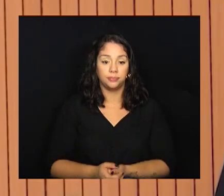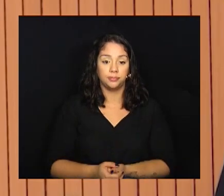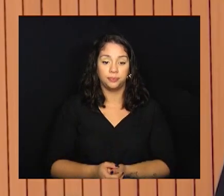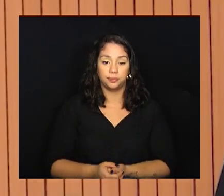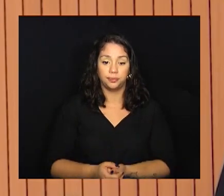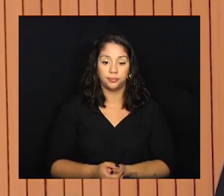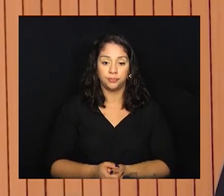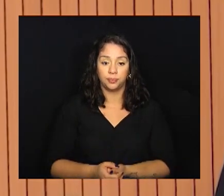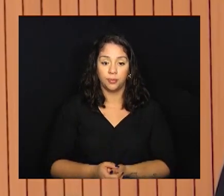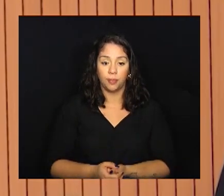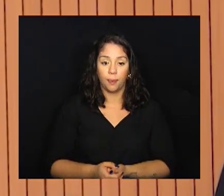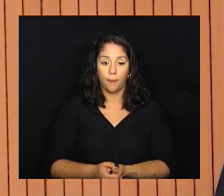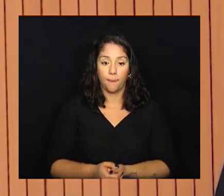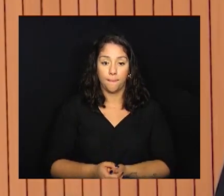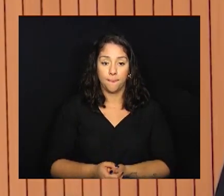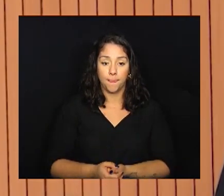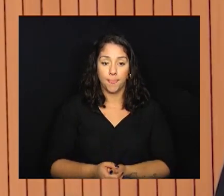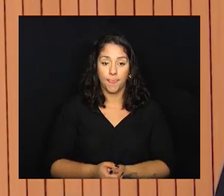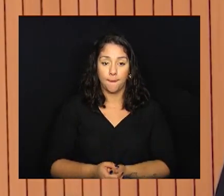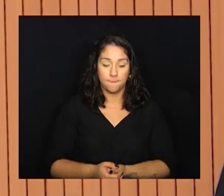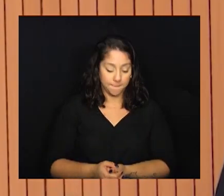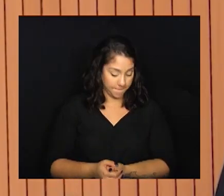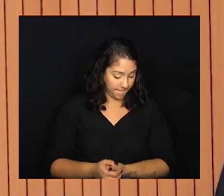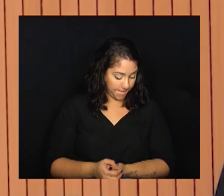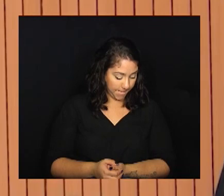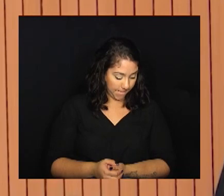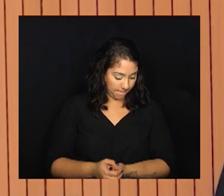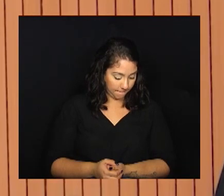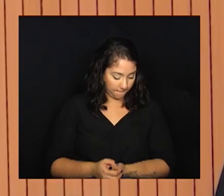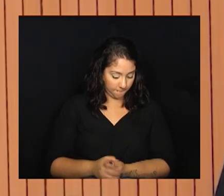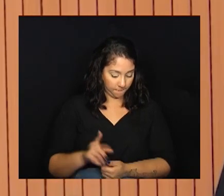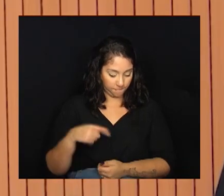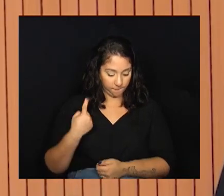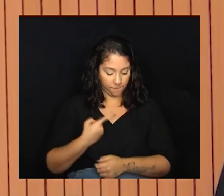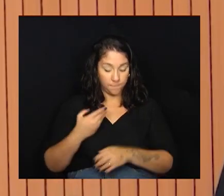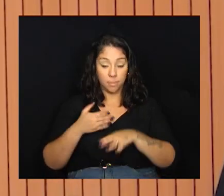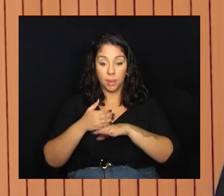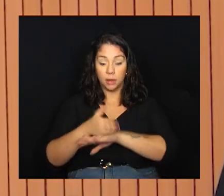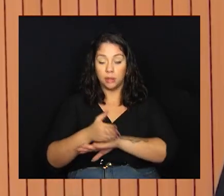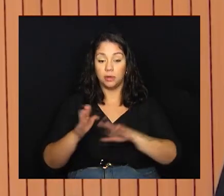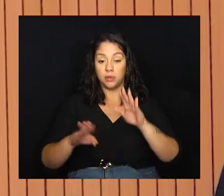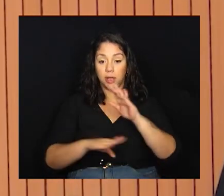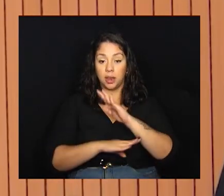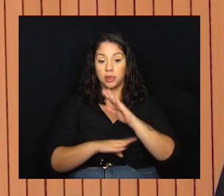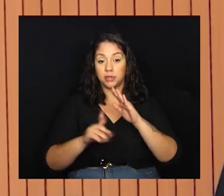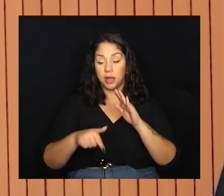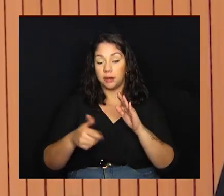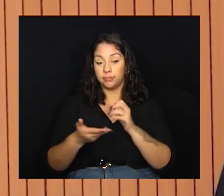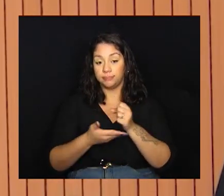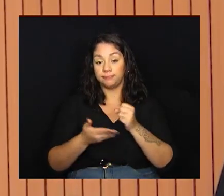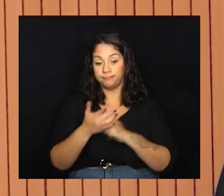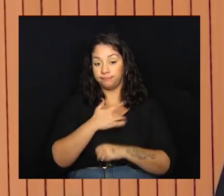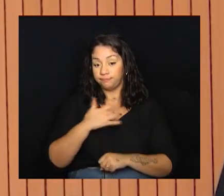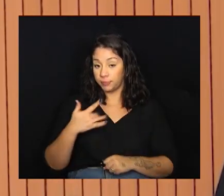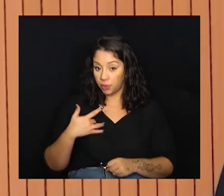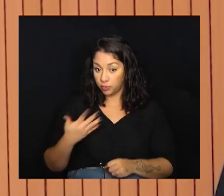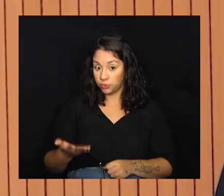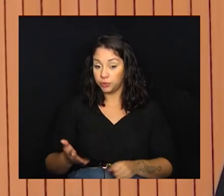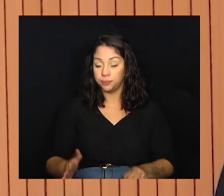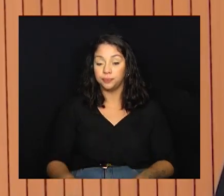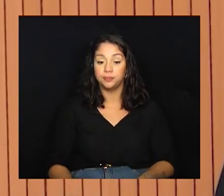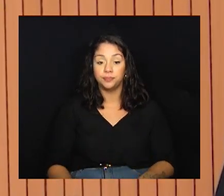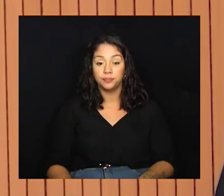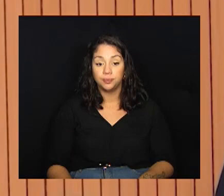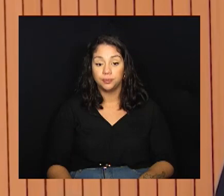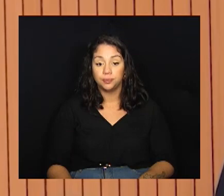a partir da entrada na casa é o cuidado básico é a saúde é o Inicial é a saúde né